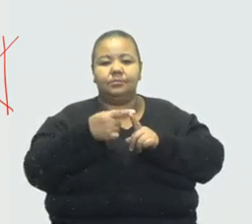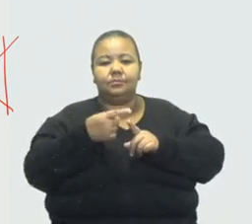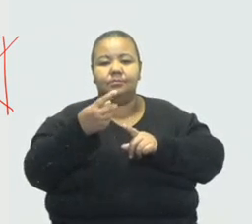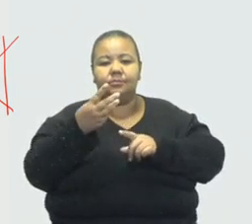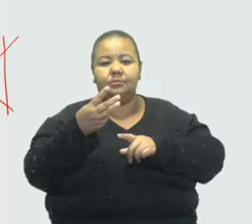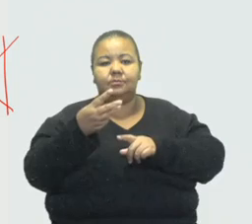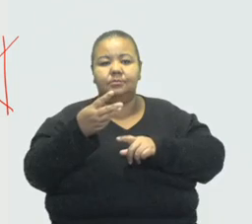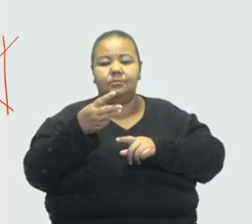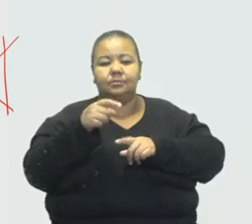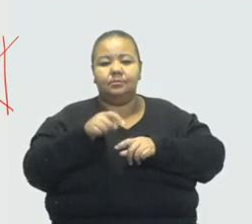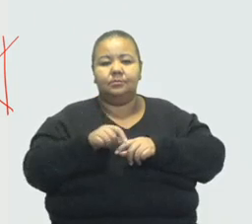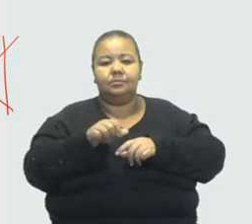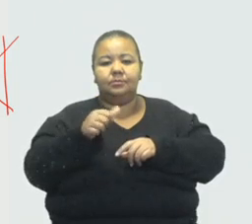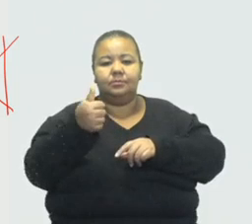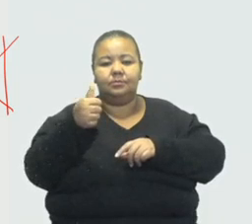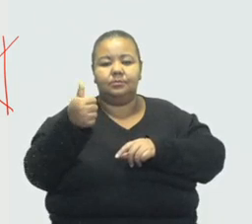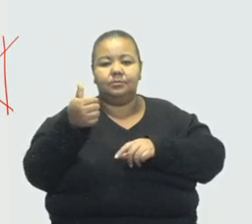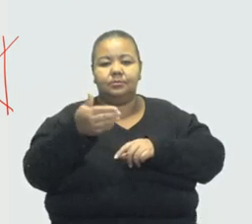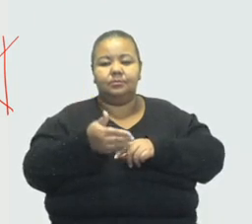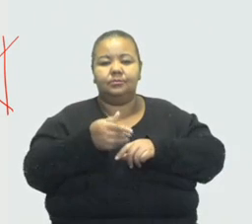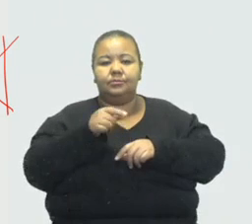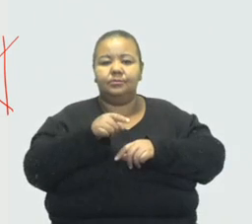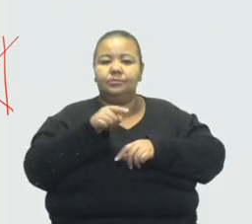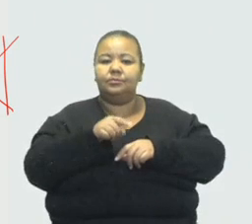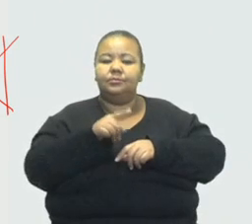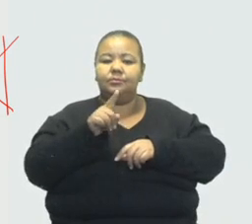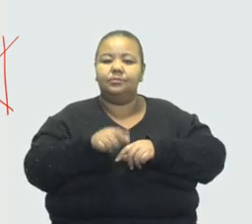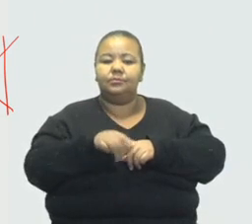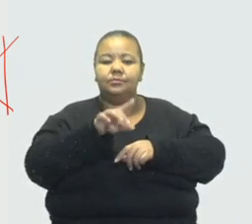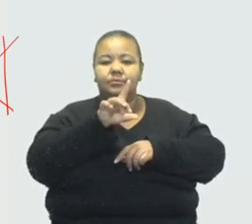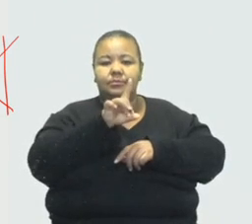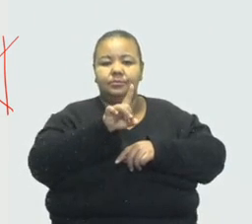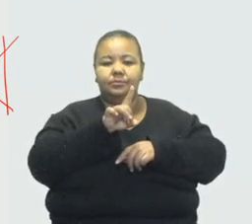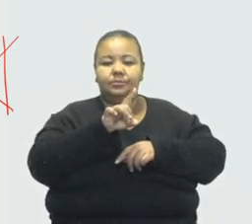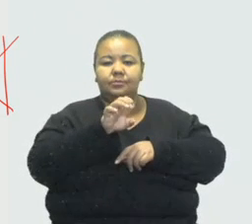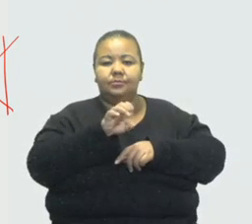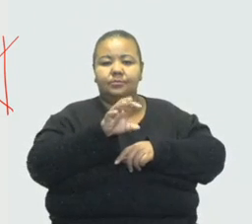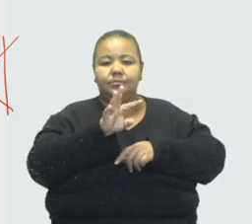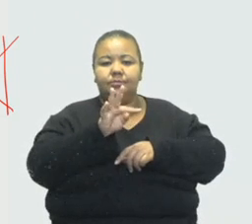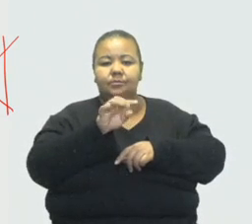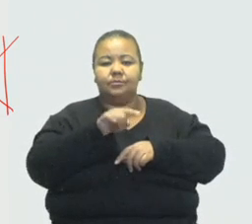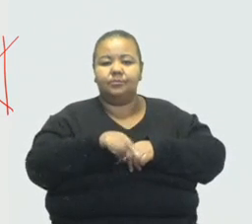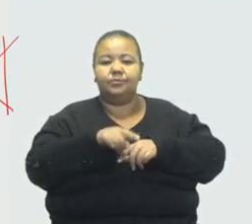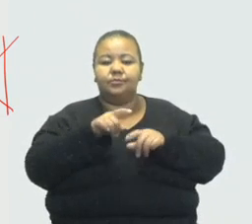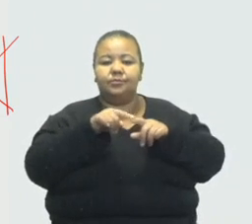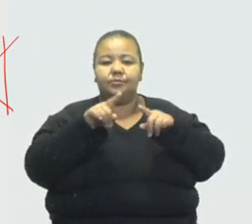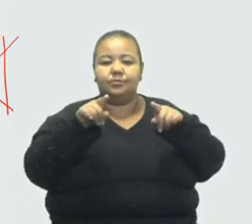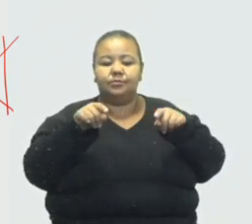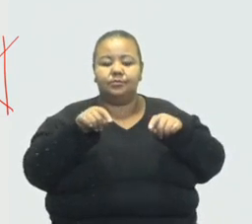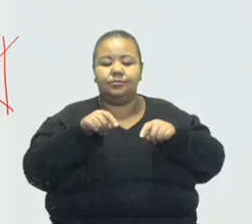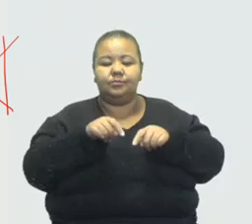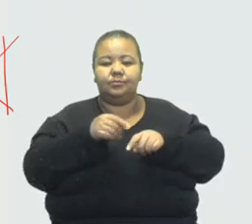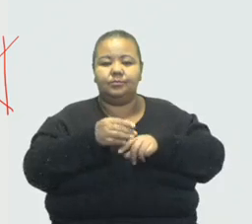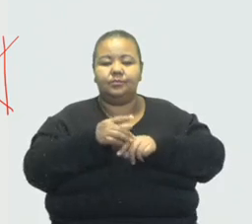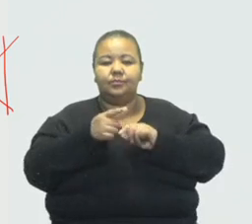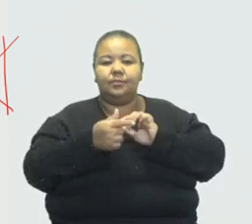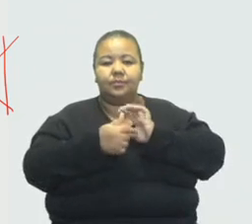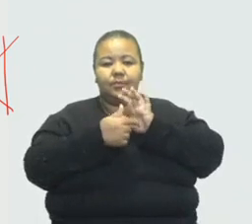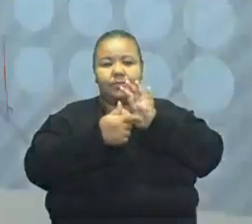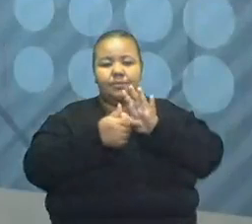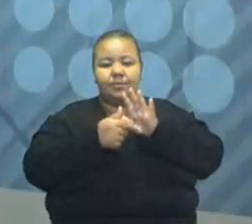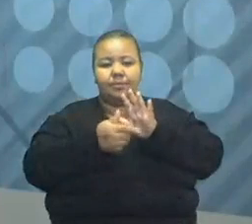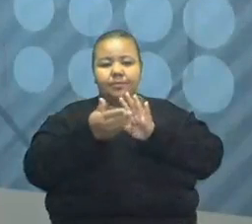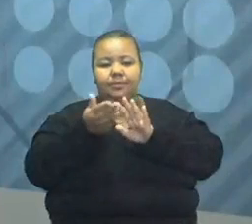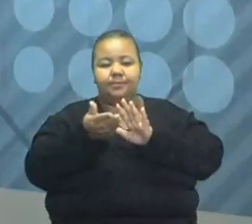3, 11. Então, este é o determinante de uma matriz quadrada, esse exemplo que eu apresentei